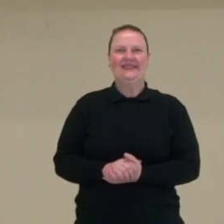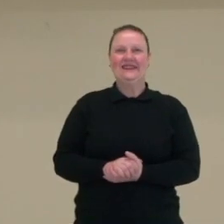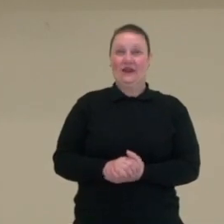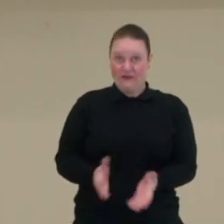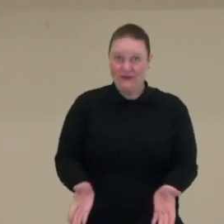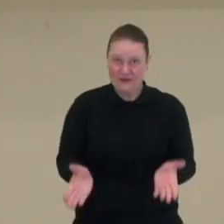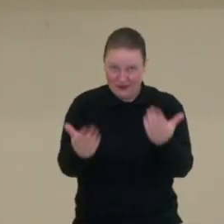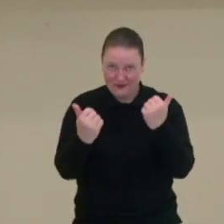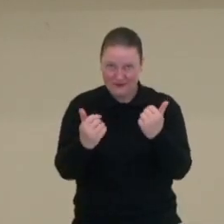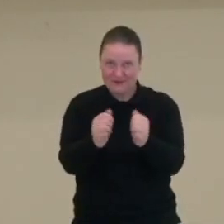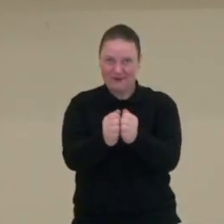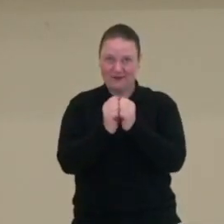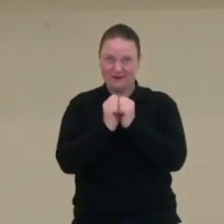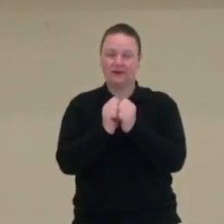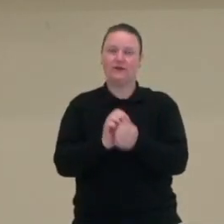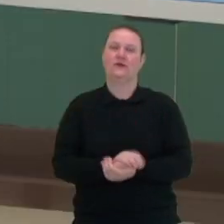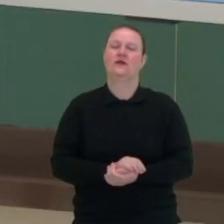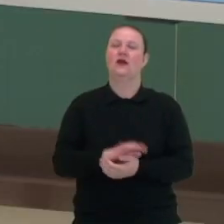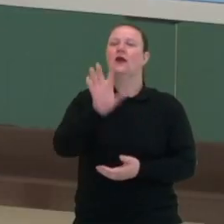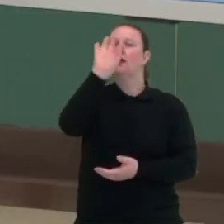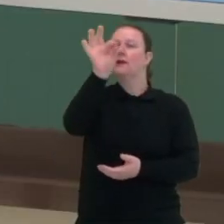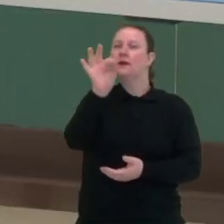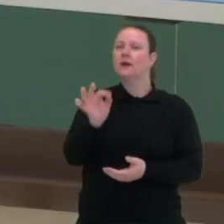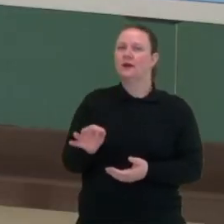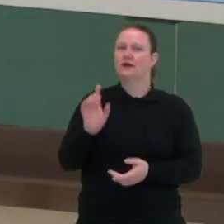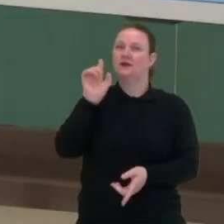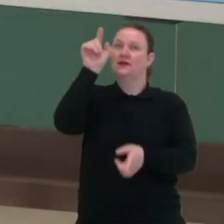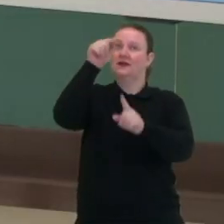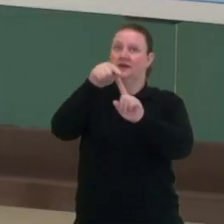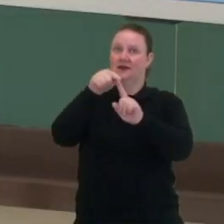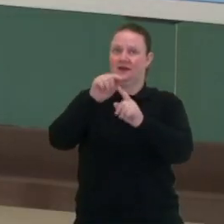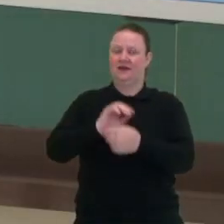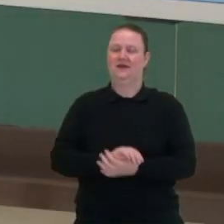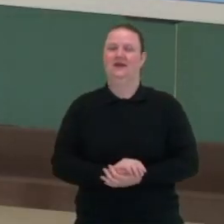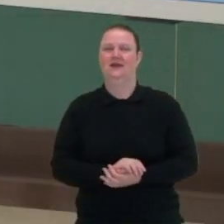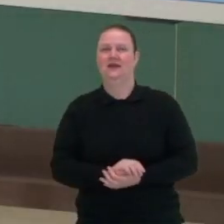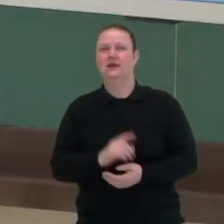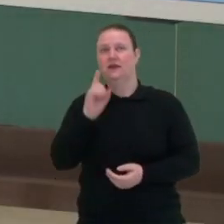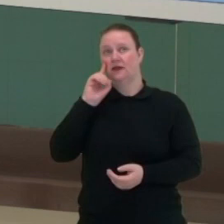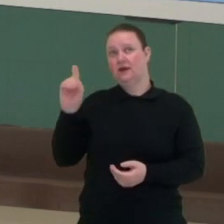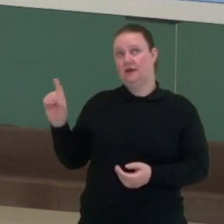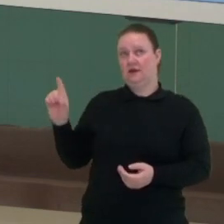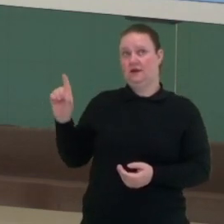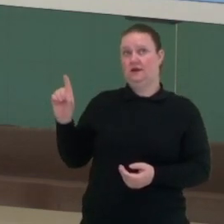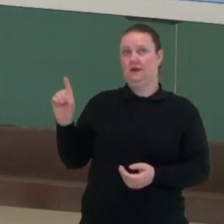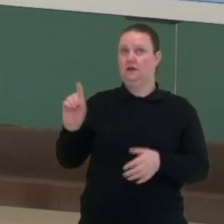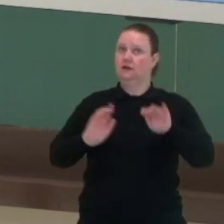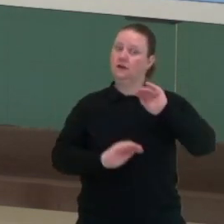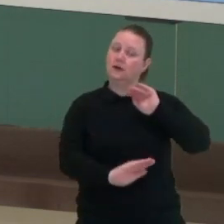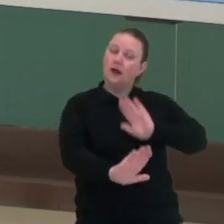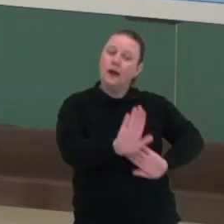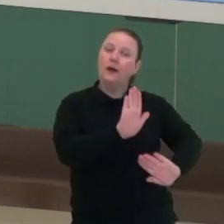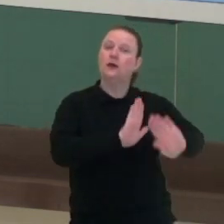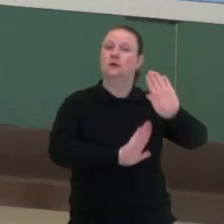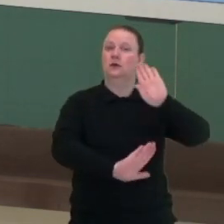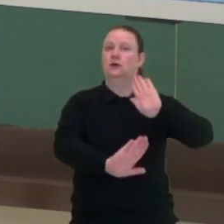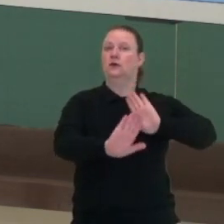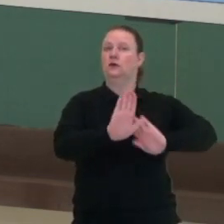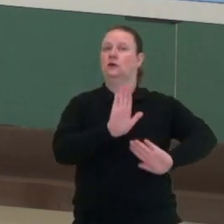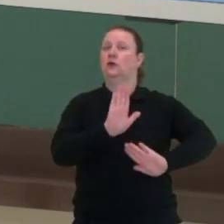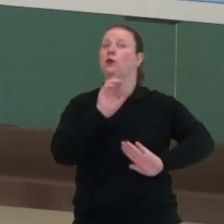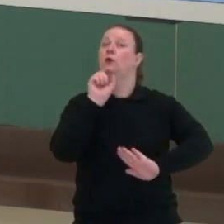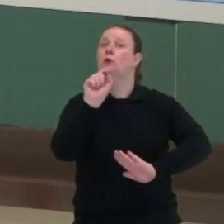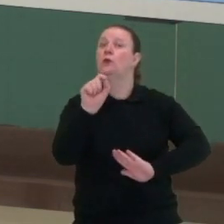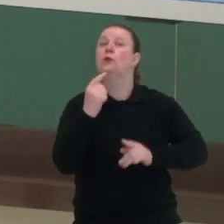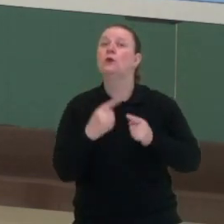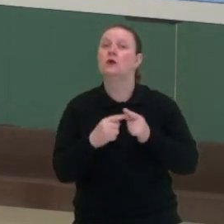Vamos lá, pessoal? Então, corrigindo o nosso desafio. Olha só, eu tenho que tomar cuidado porque eu